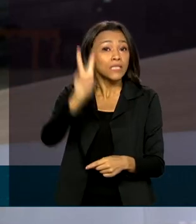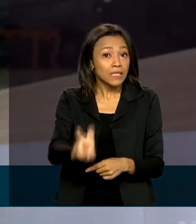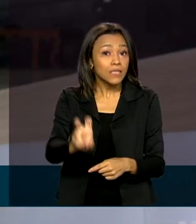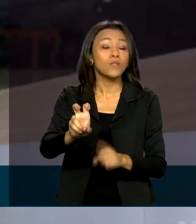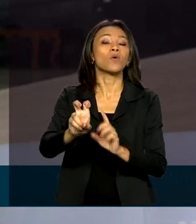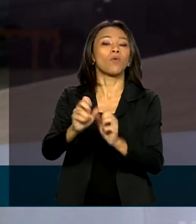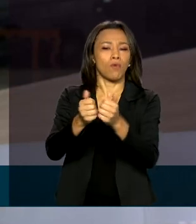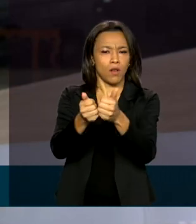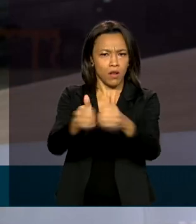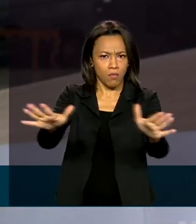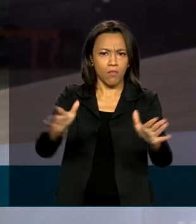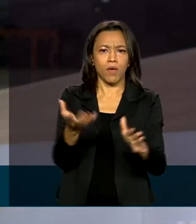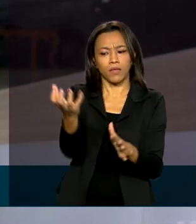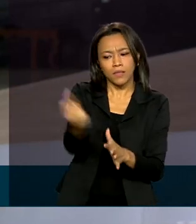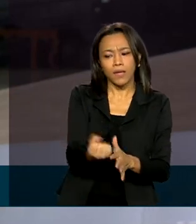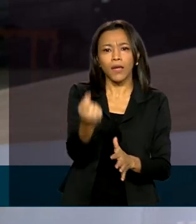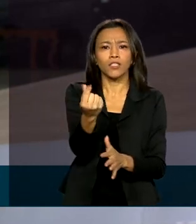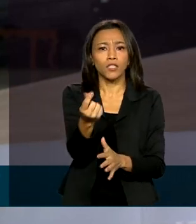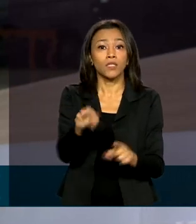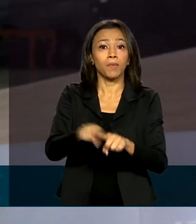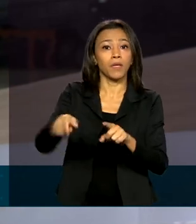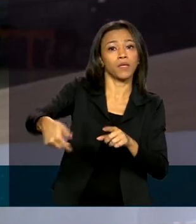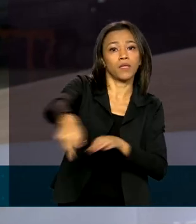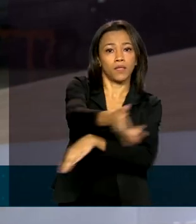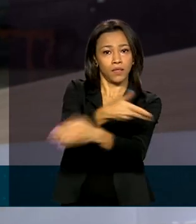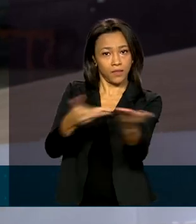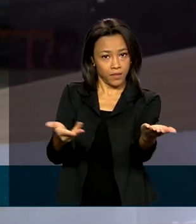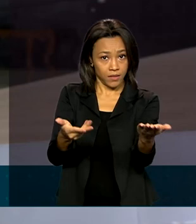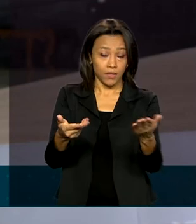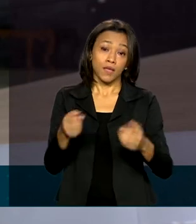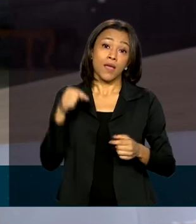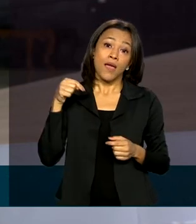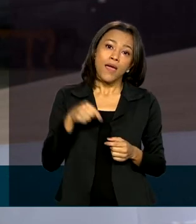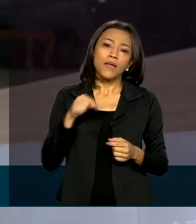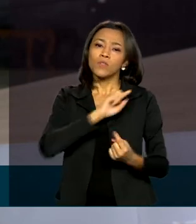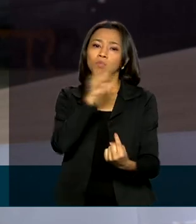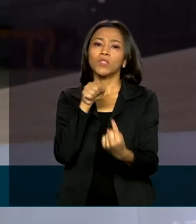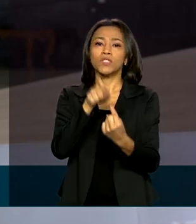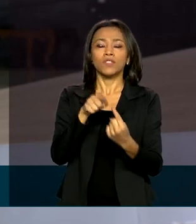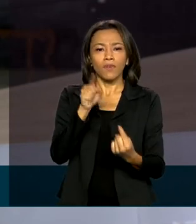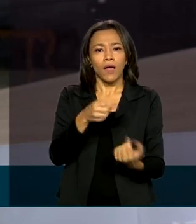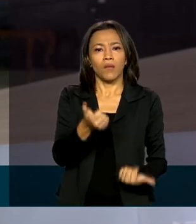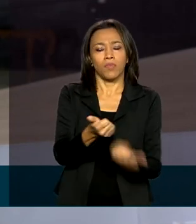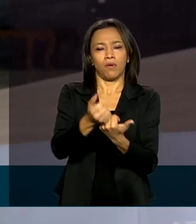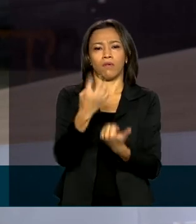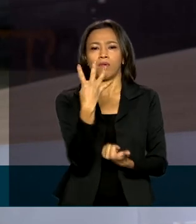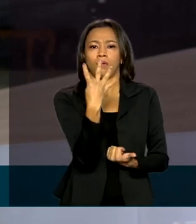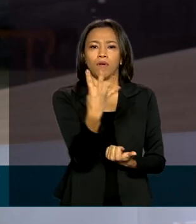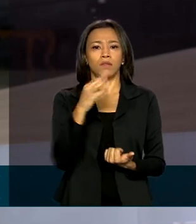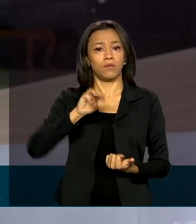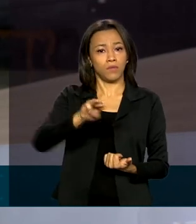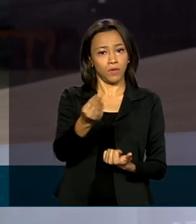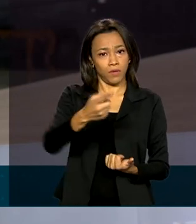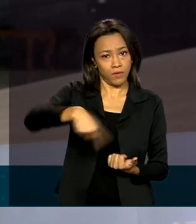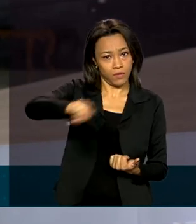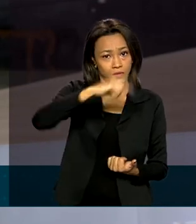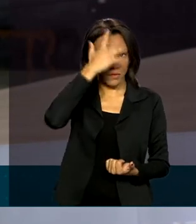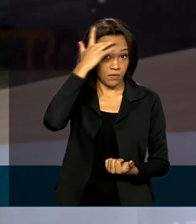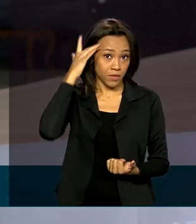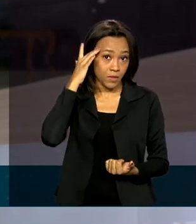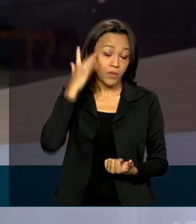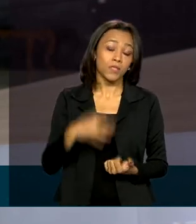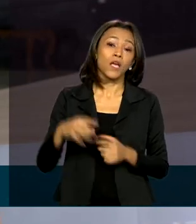saques em dinheiro e transferências bancárias nesta rodada a previsão é beneficiar 4 milhões de pessoas entre